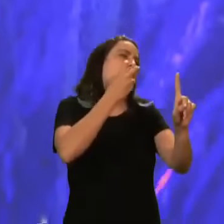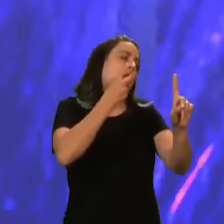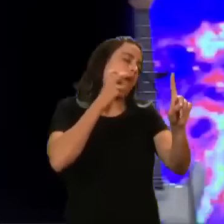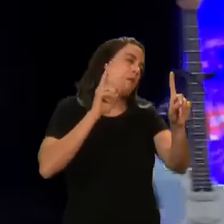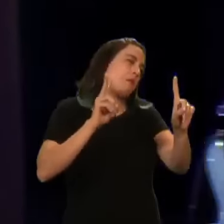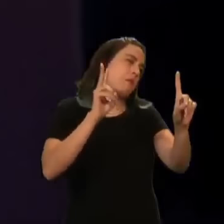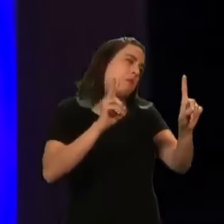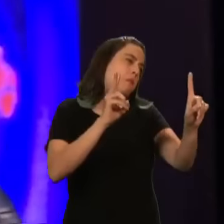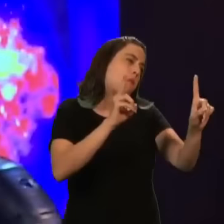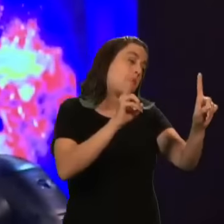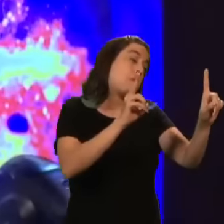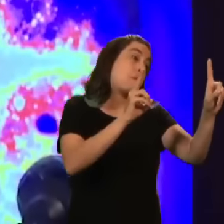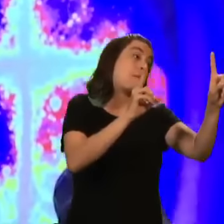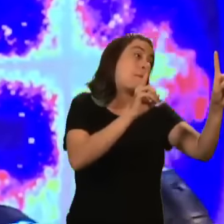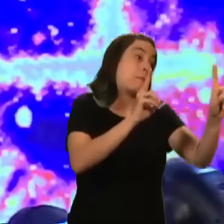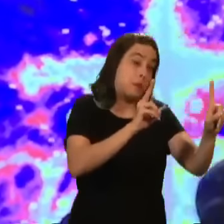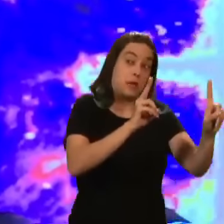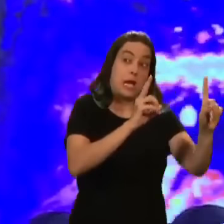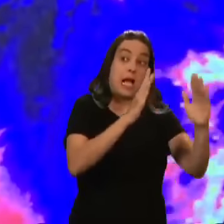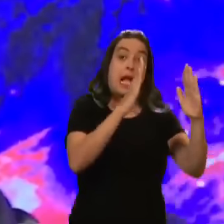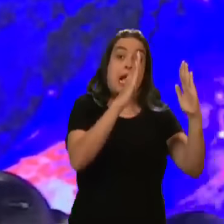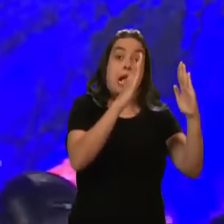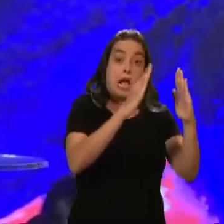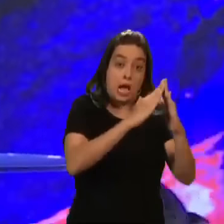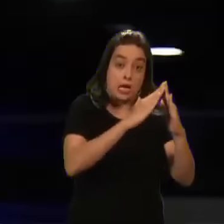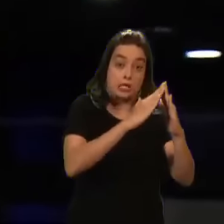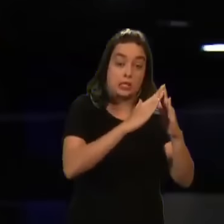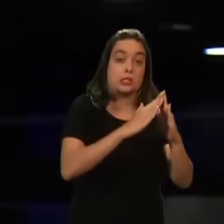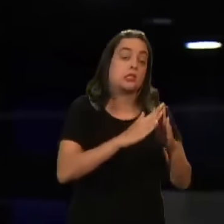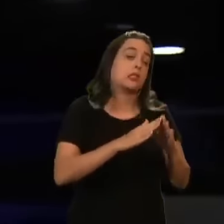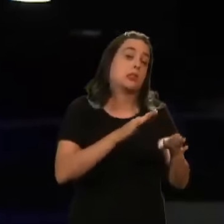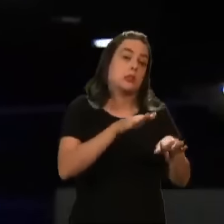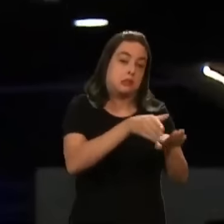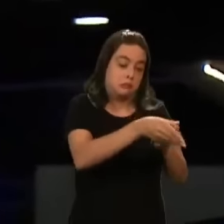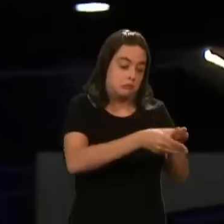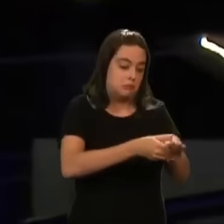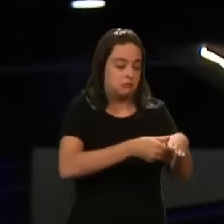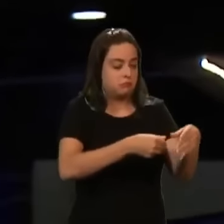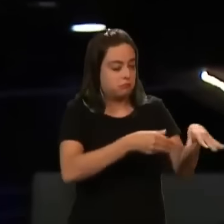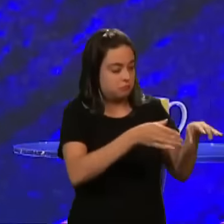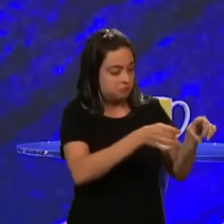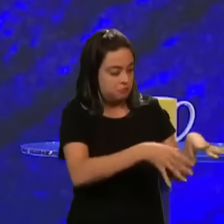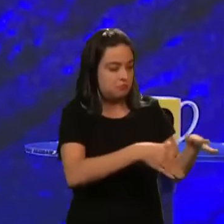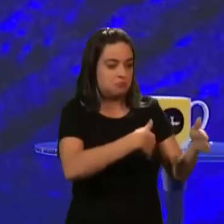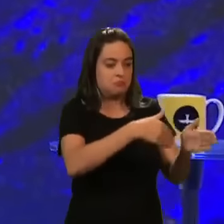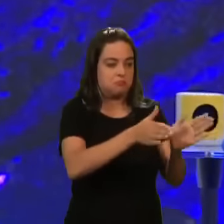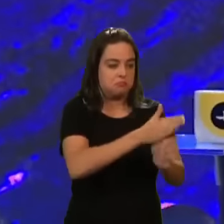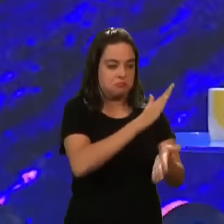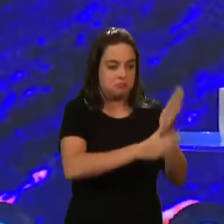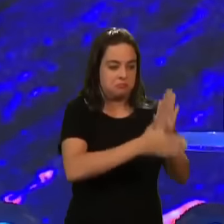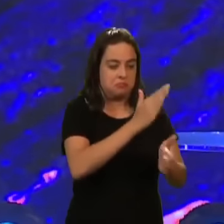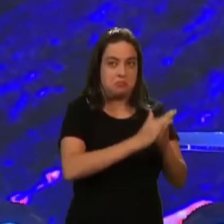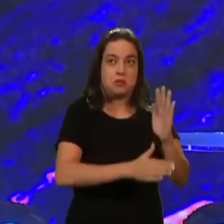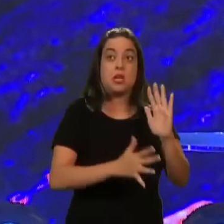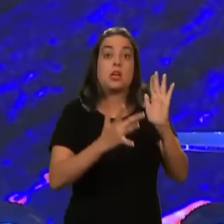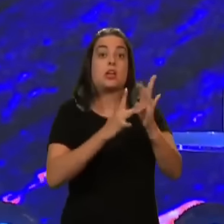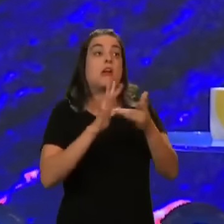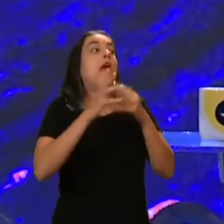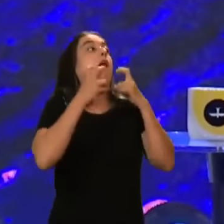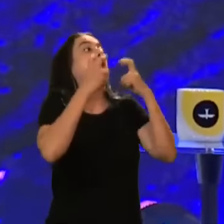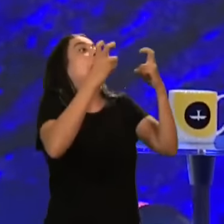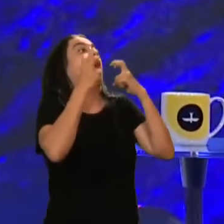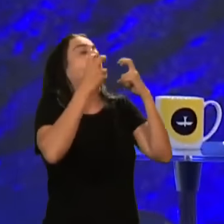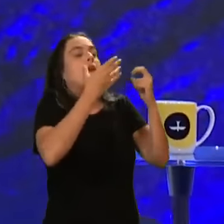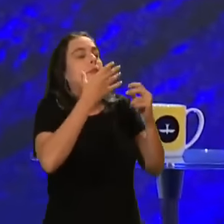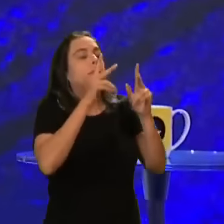berrando. Jesus chega na porta da casa dele, tira a sandália do pé assim, bate o pé, os dois chegam. Ah!